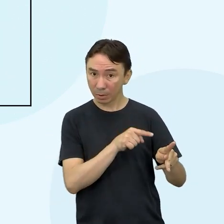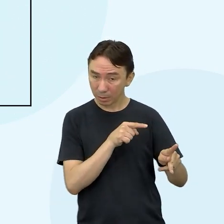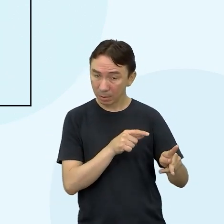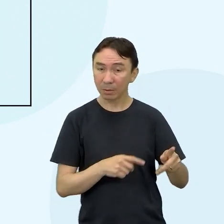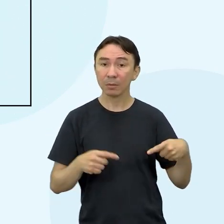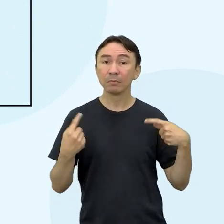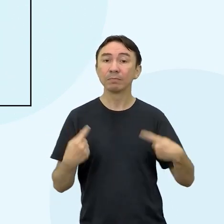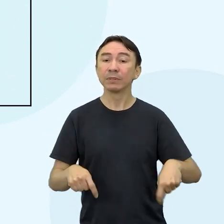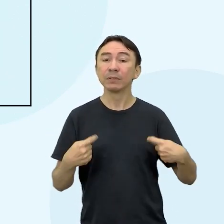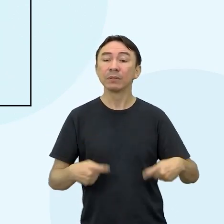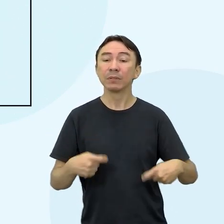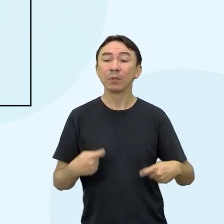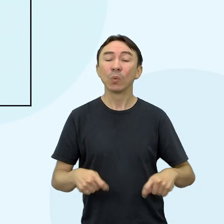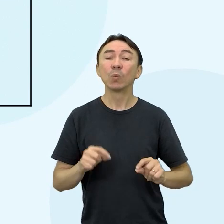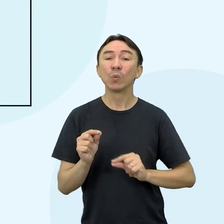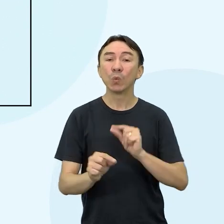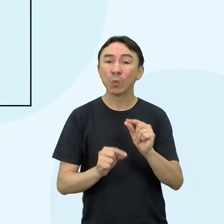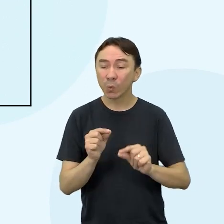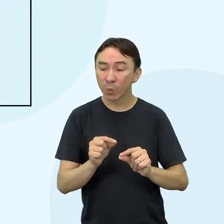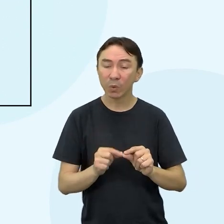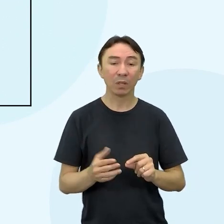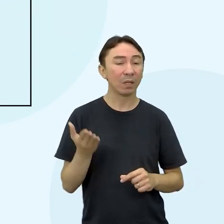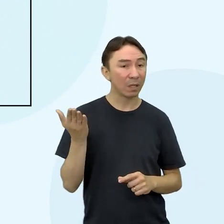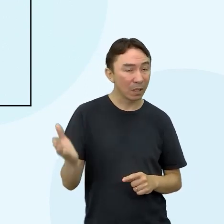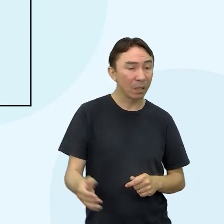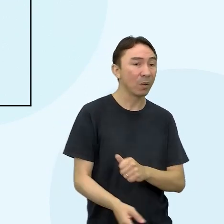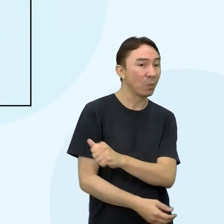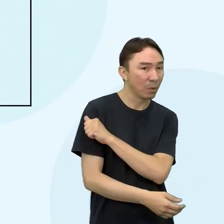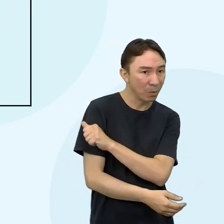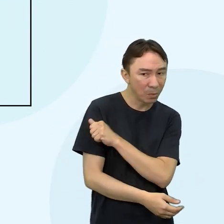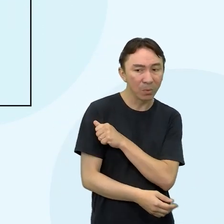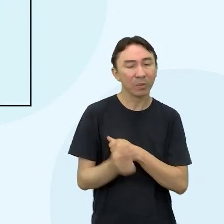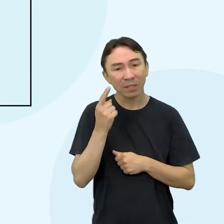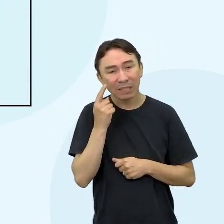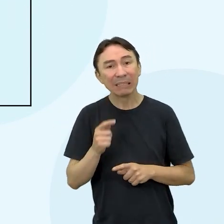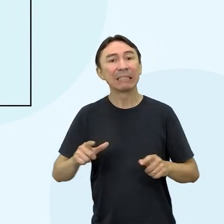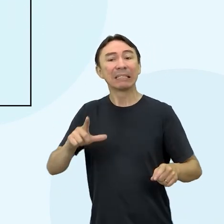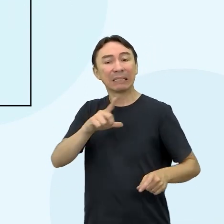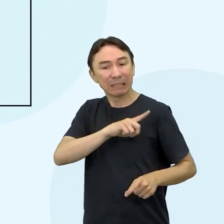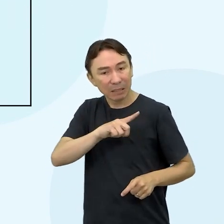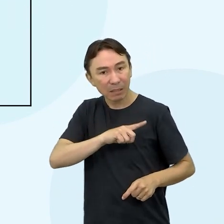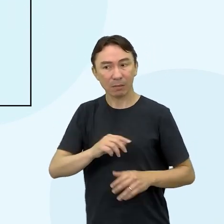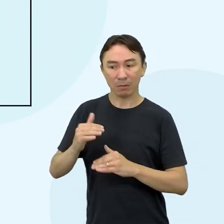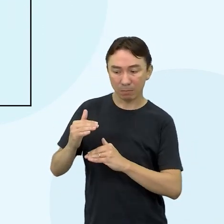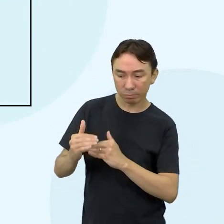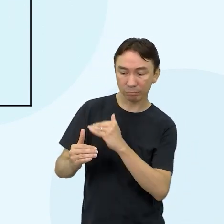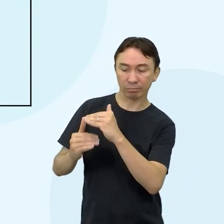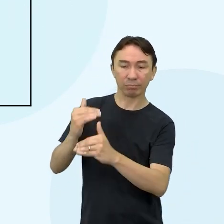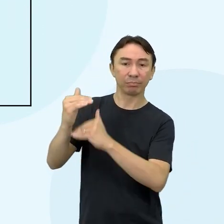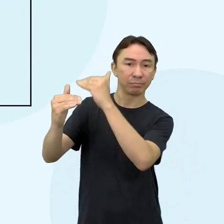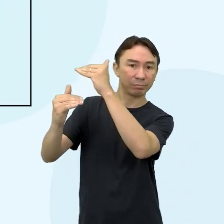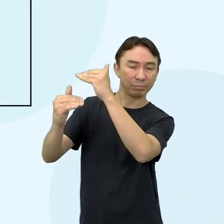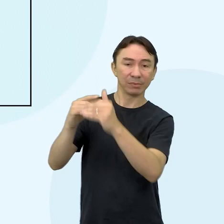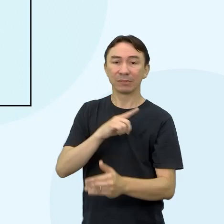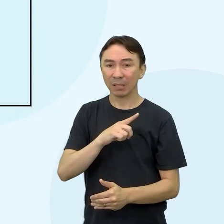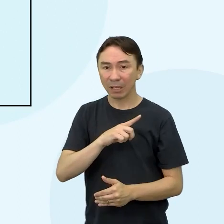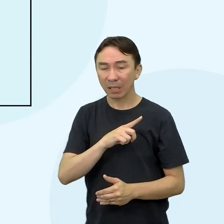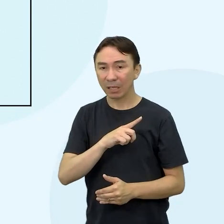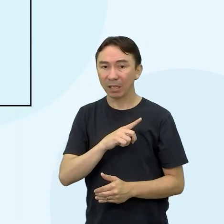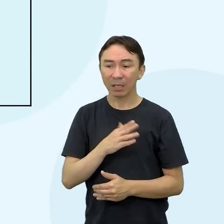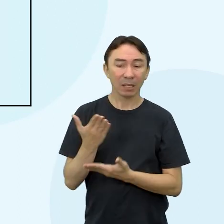para conseguir avaliar o aluno tanto como ele desenvolveu, né, todo o seu caminhar